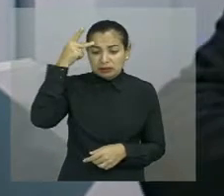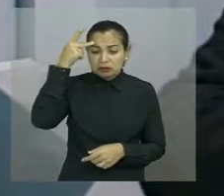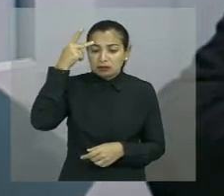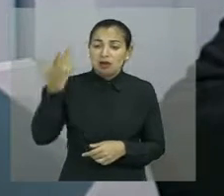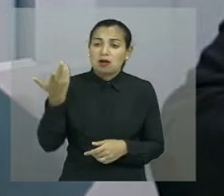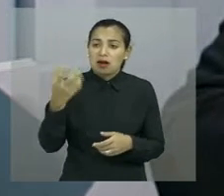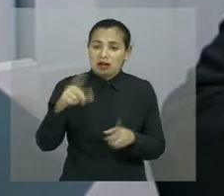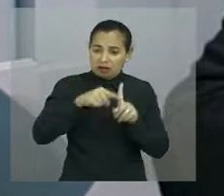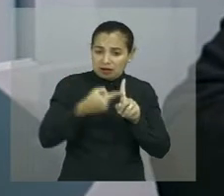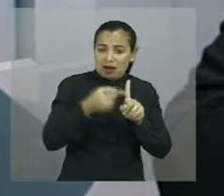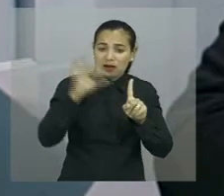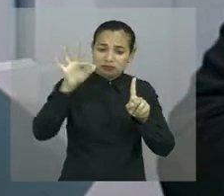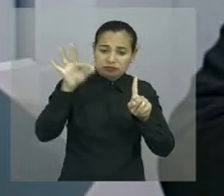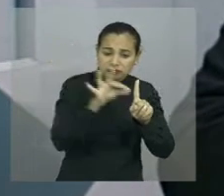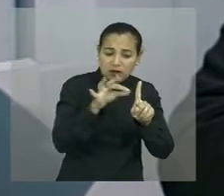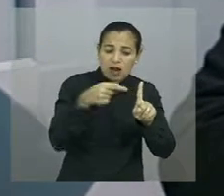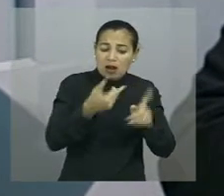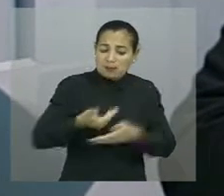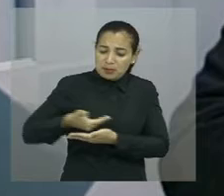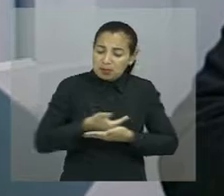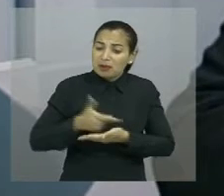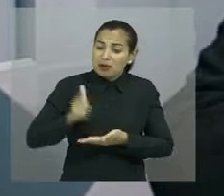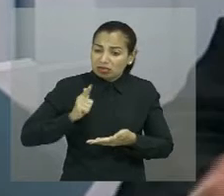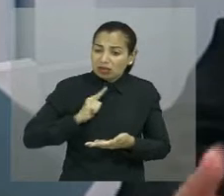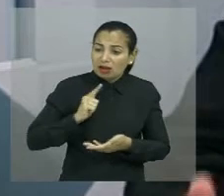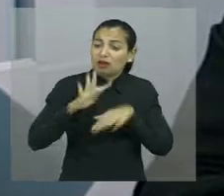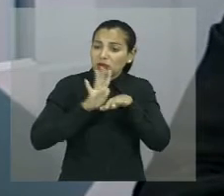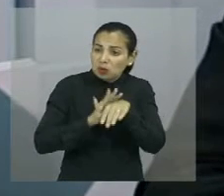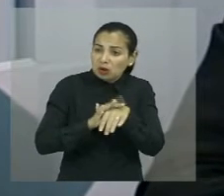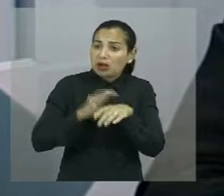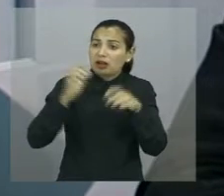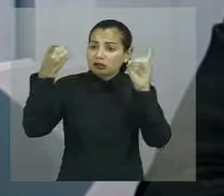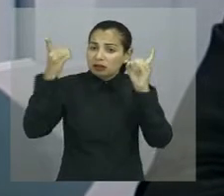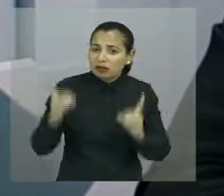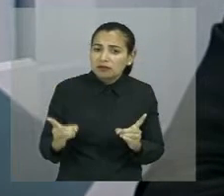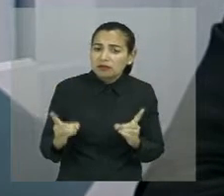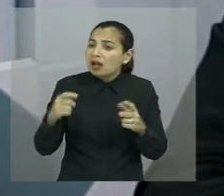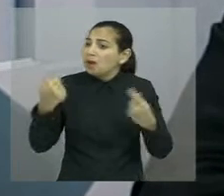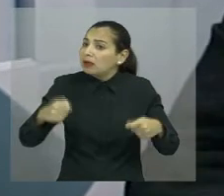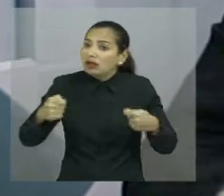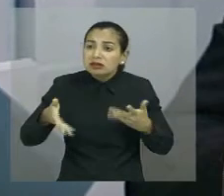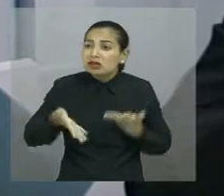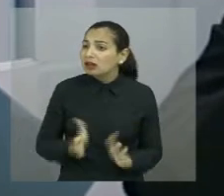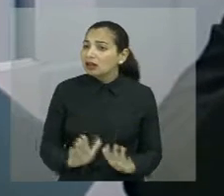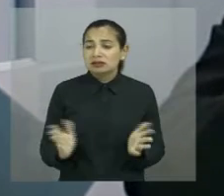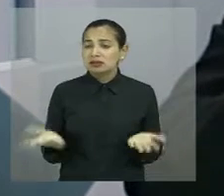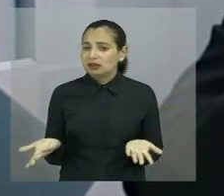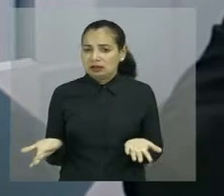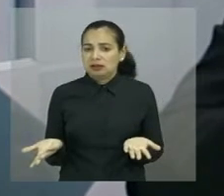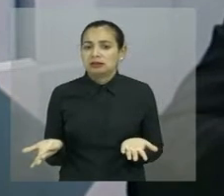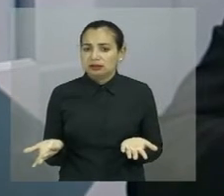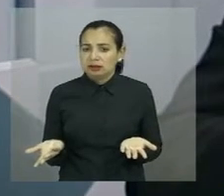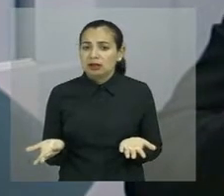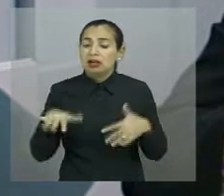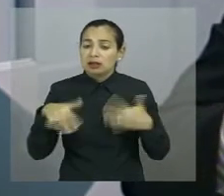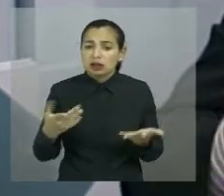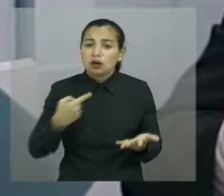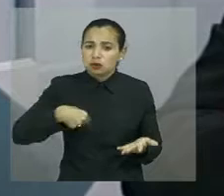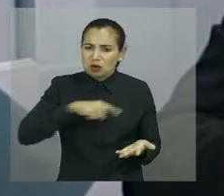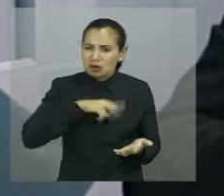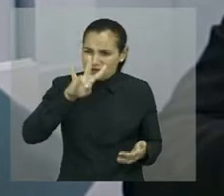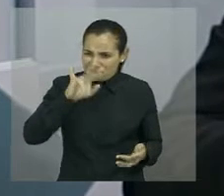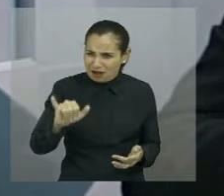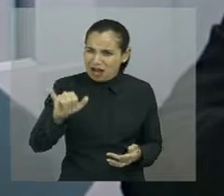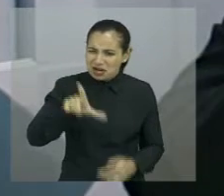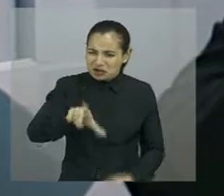microcefalia, mesmo que a criança tenha algum tipo de deficiência, ela não vai poder nascer? Então nós vamos agora escolher